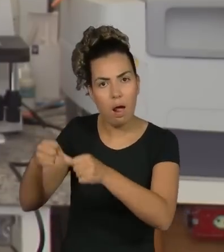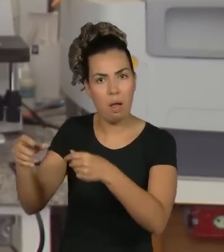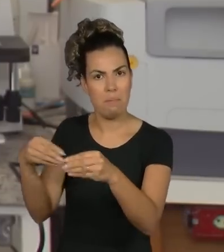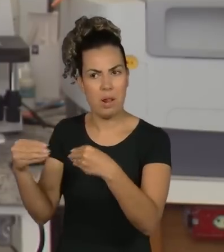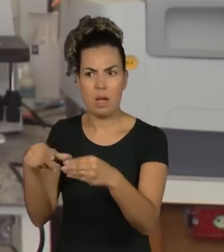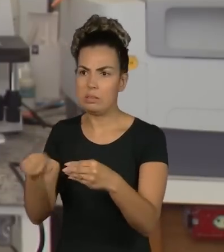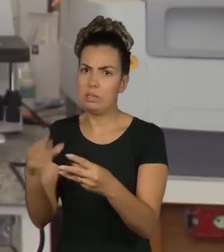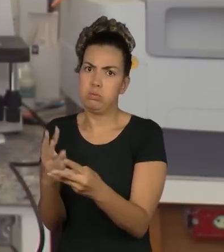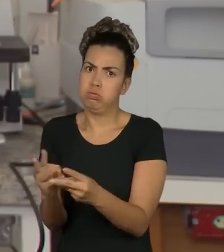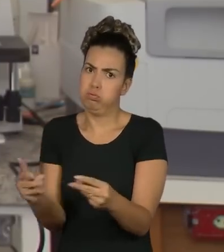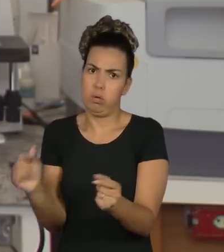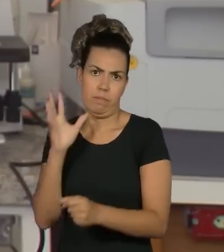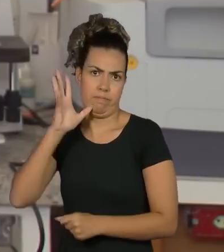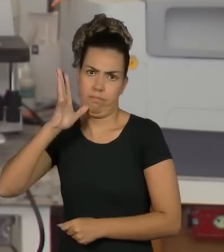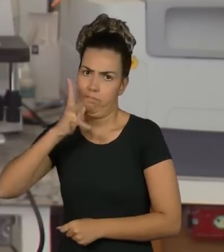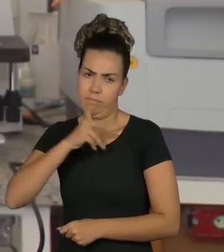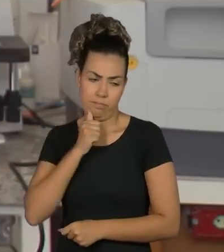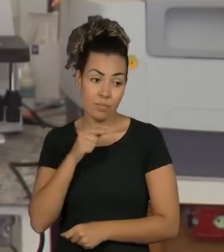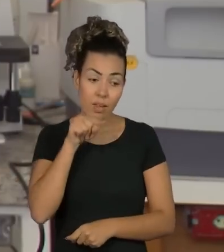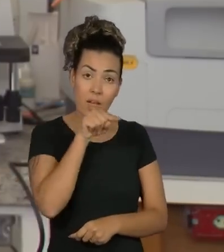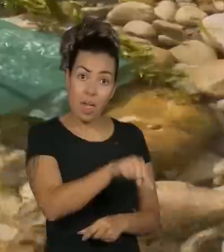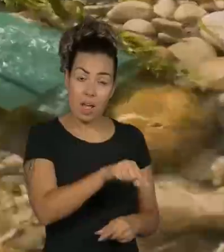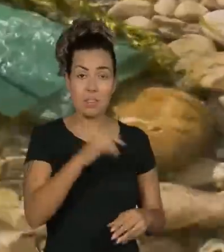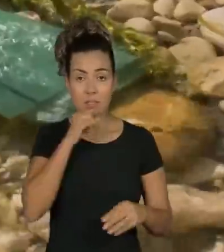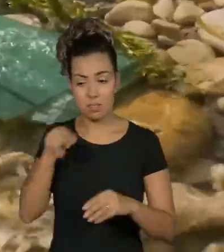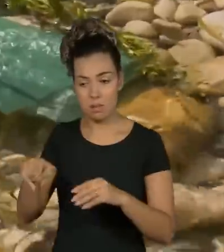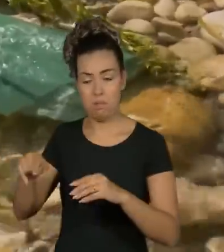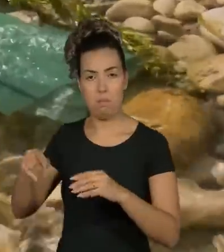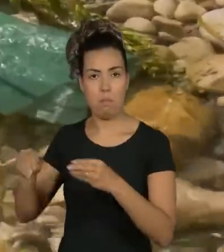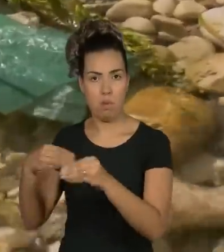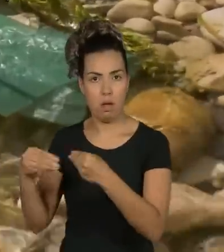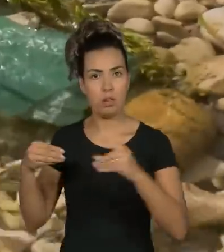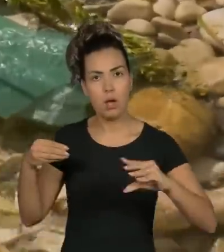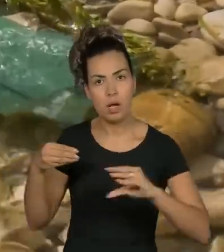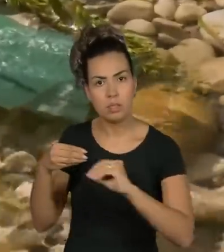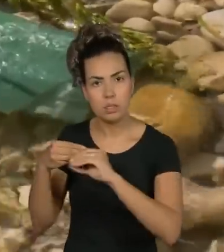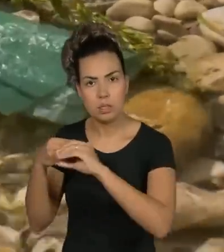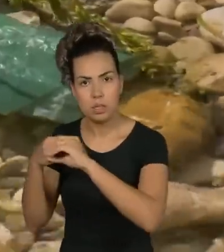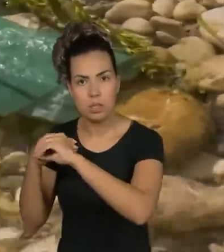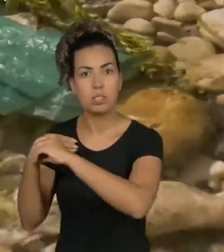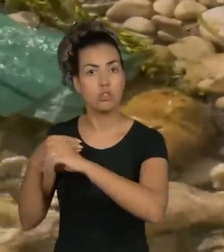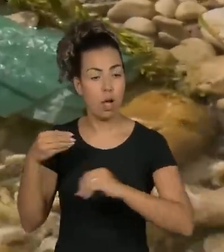são mais facilmente degradados pelo meio ambiente.